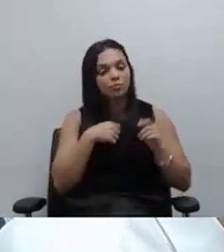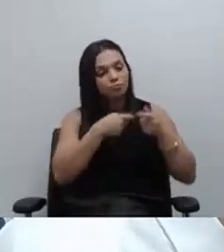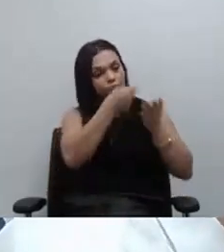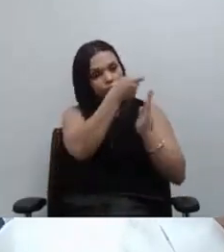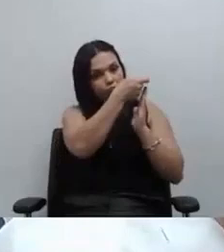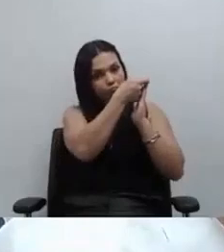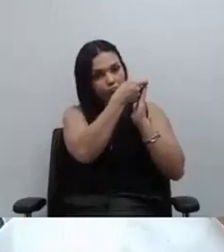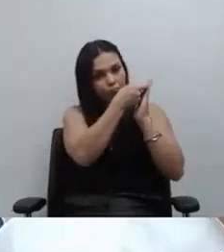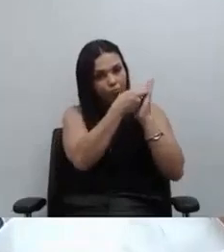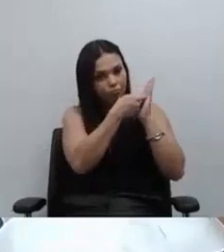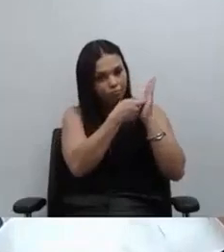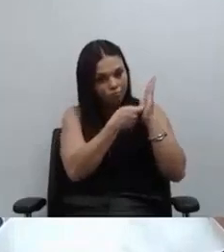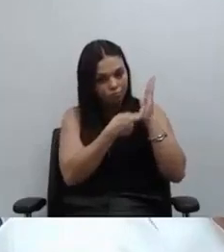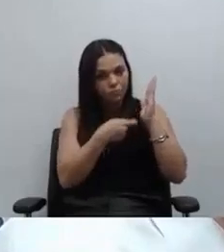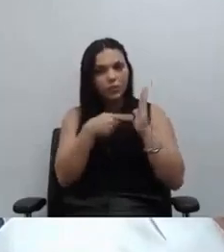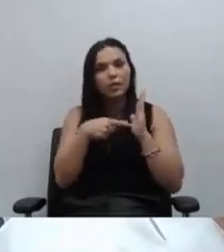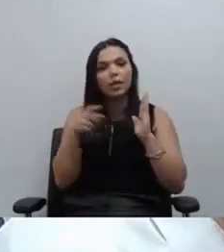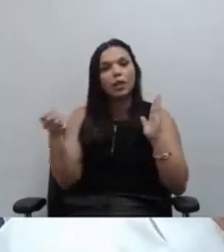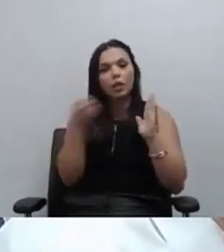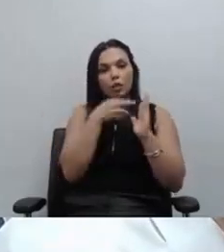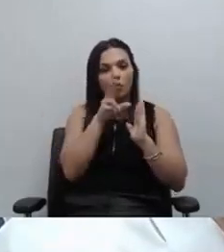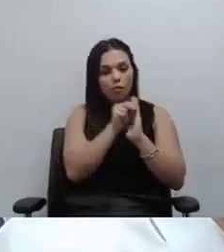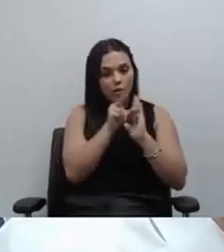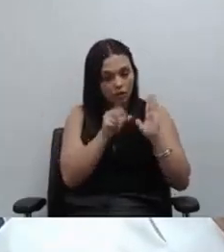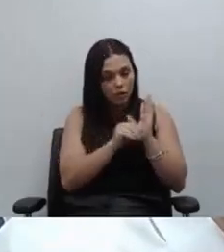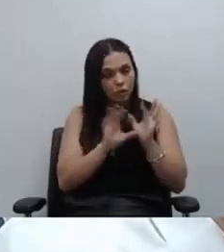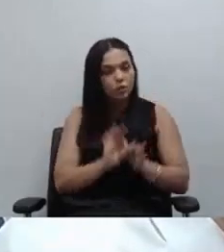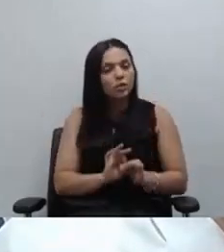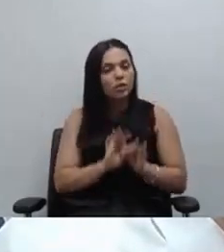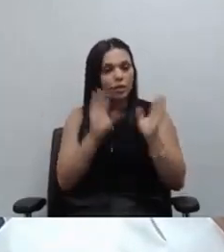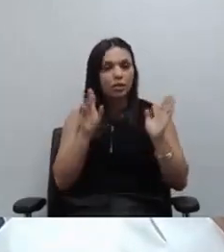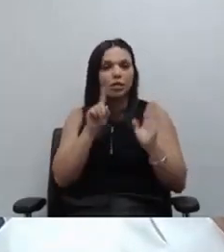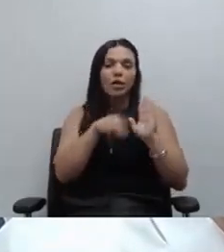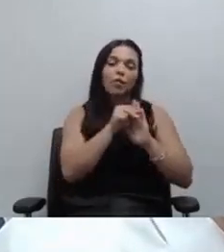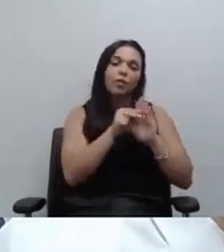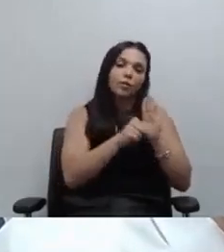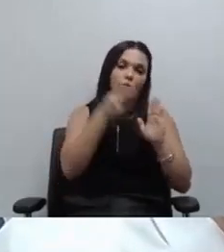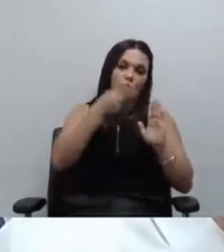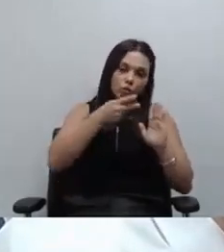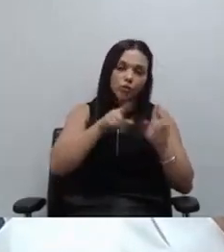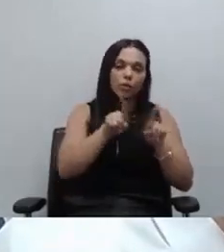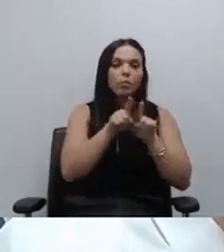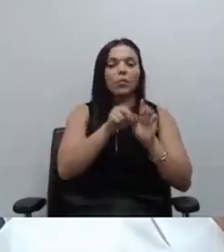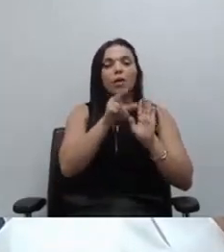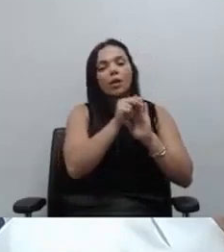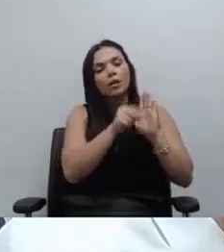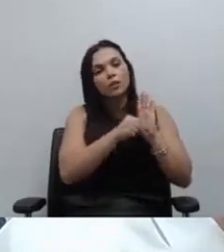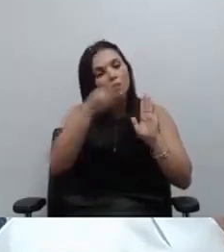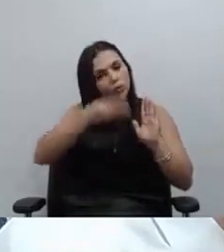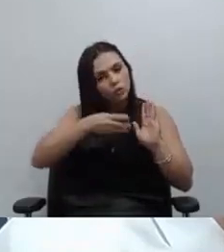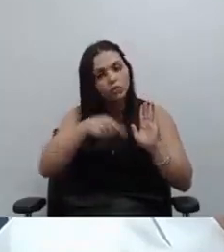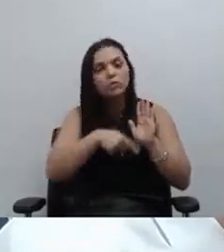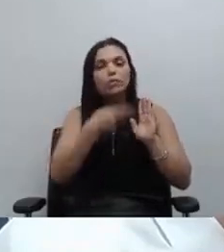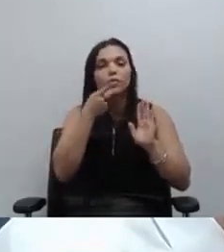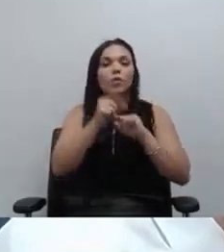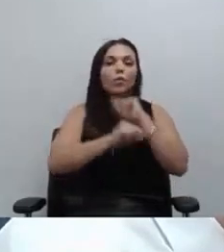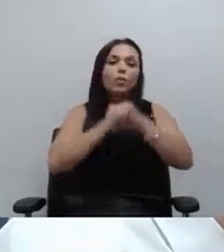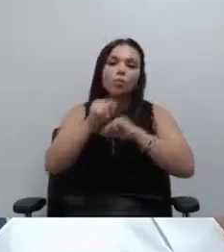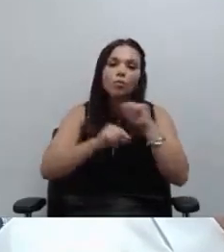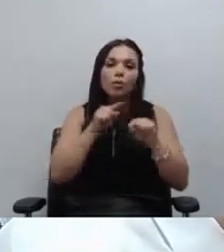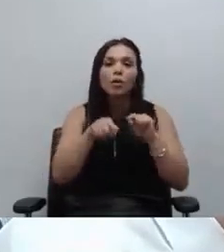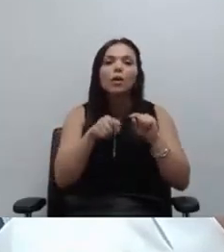transcrevo a redação do novo artigo, da deliberação, que é o artigo 2º, e também o artigo 3º, que traz, um requisito